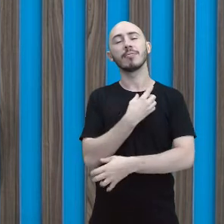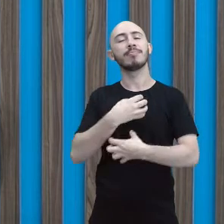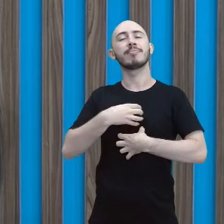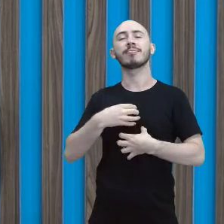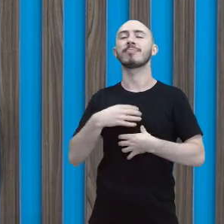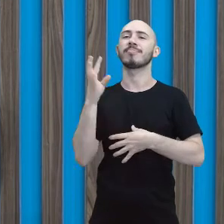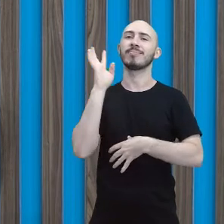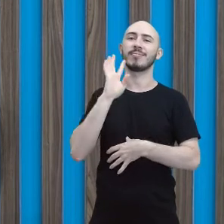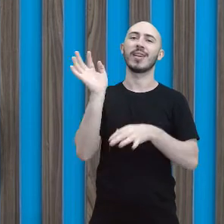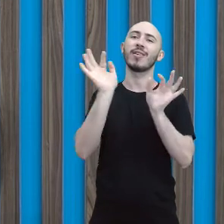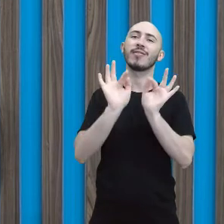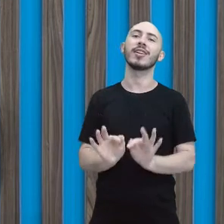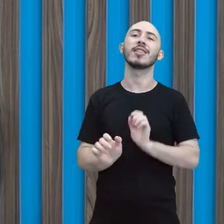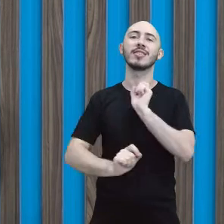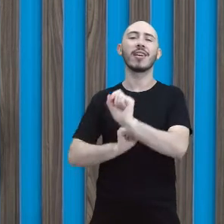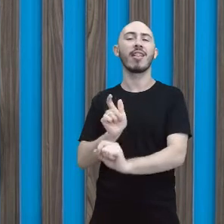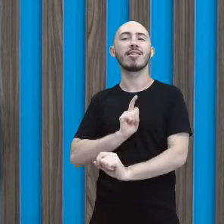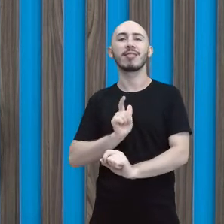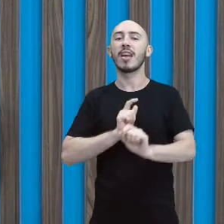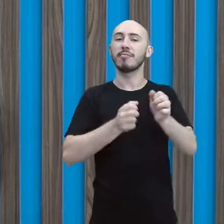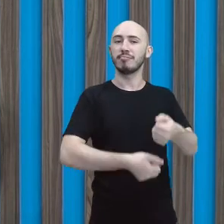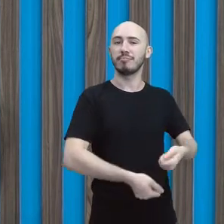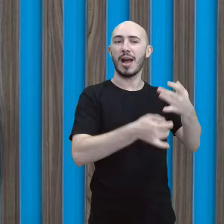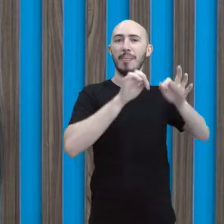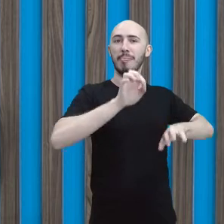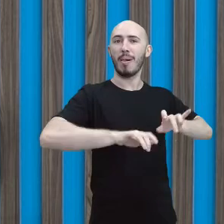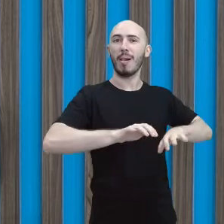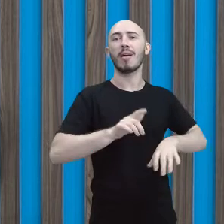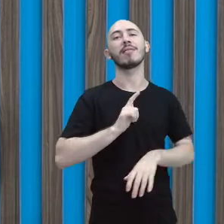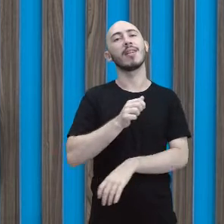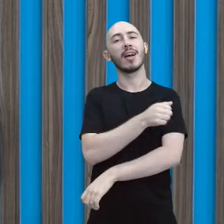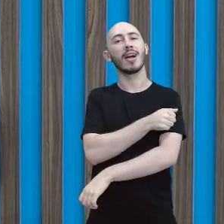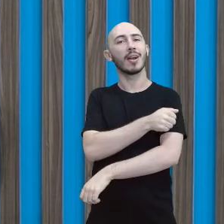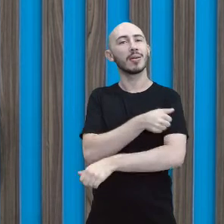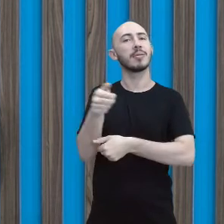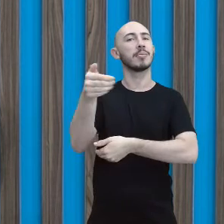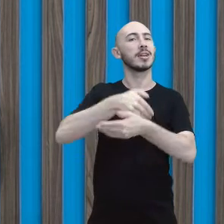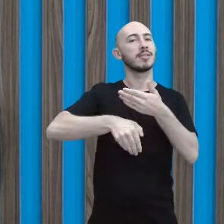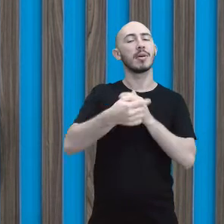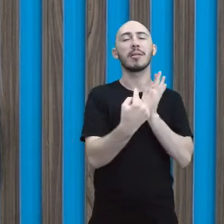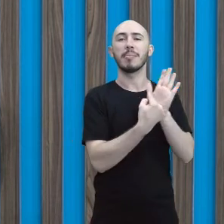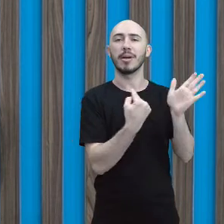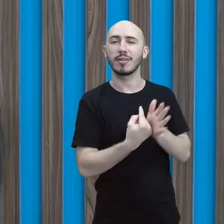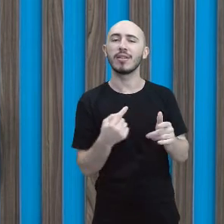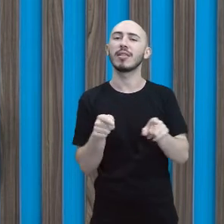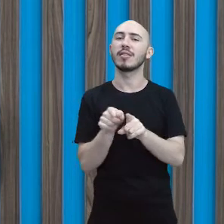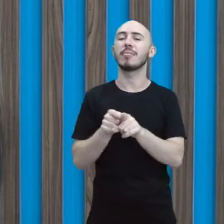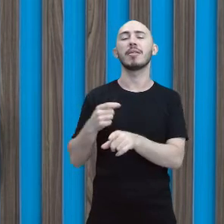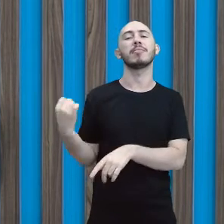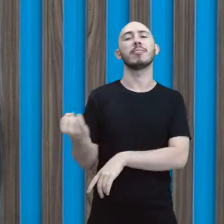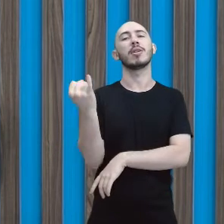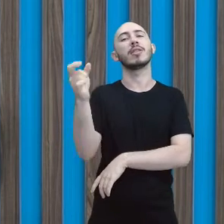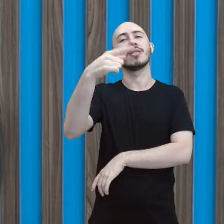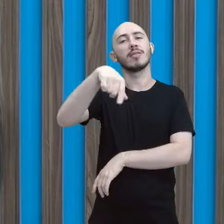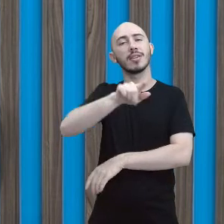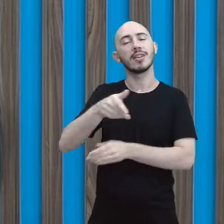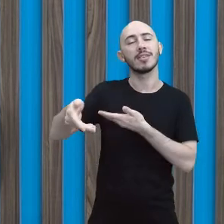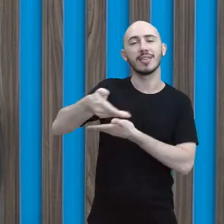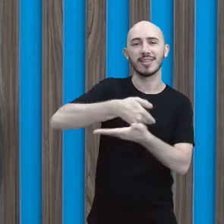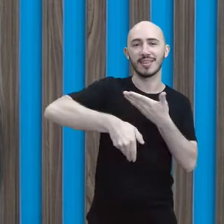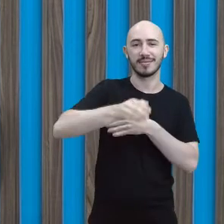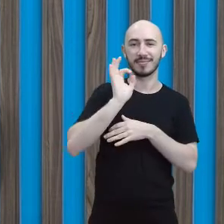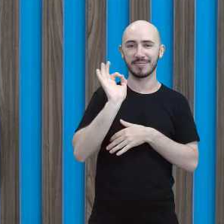contente quando tem aqui, né, algum comentário, alguma pergunta. Então, é muito importante que vocês façam essa